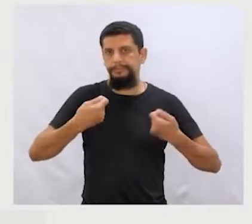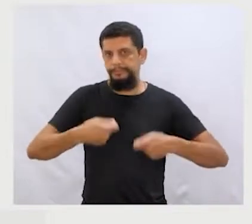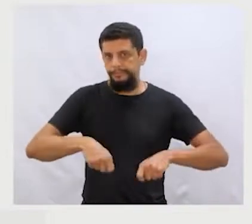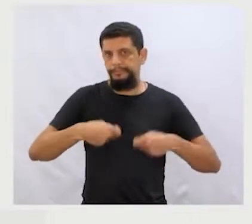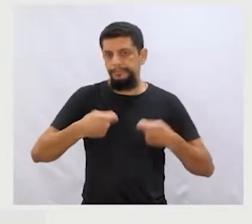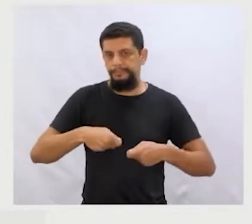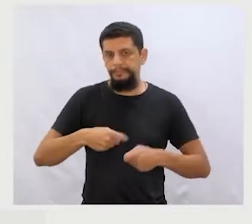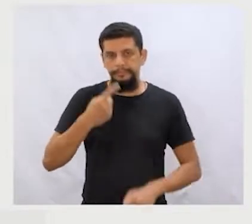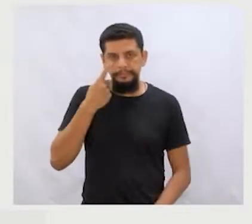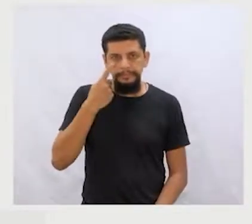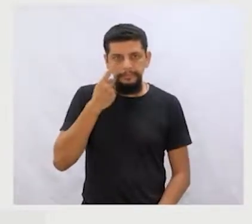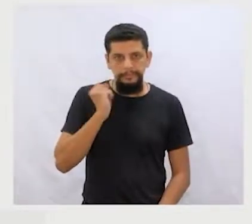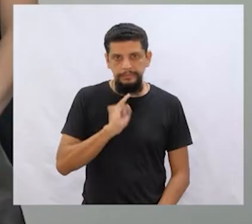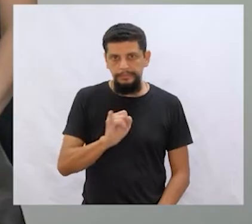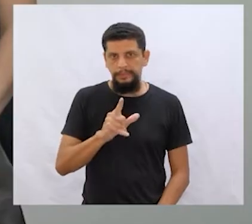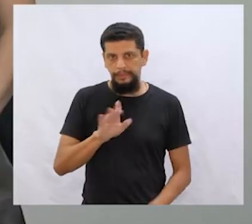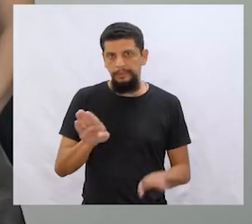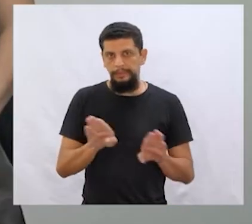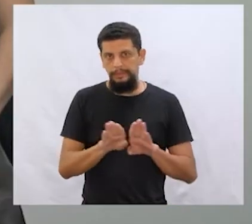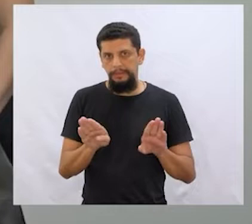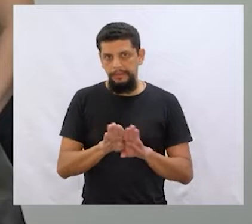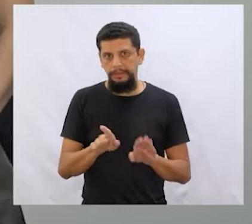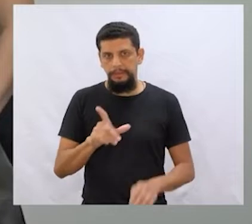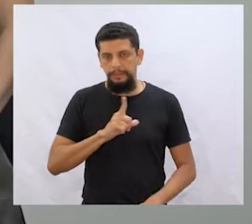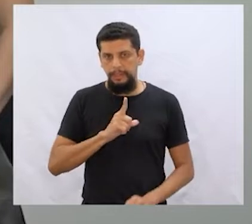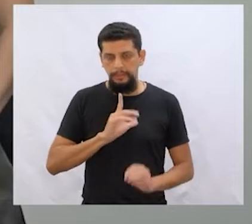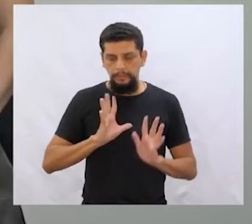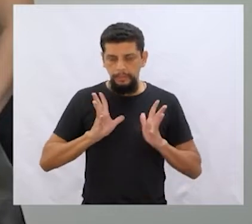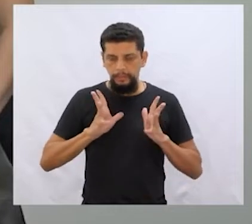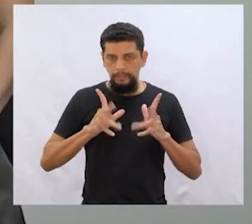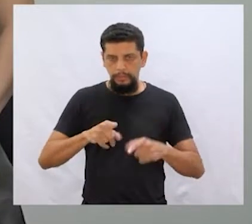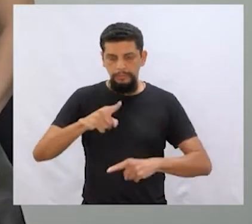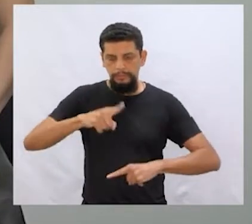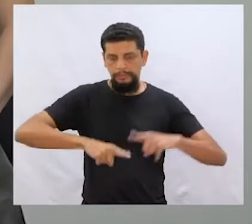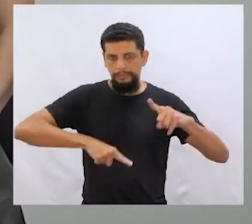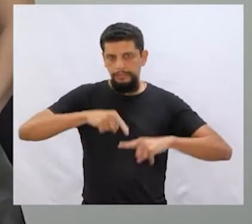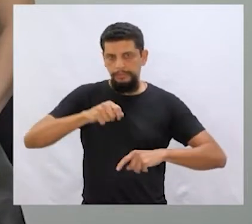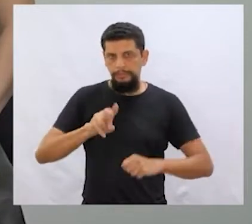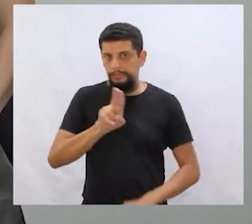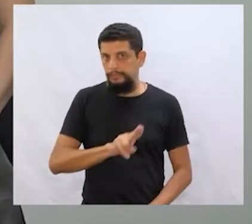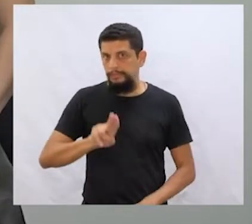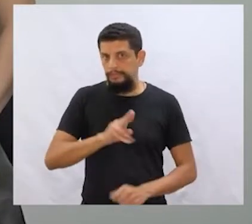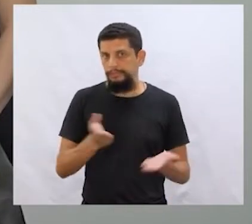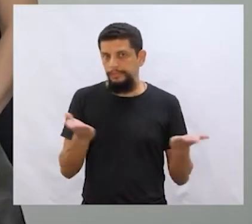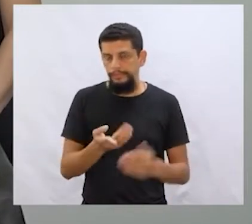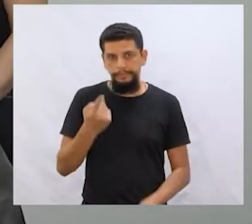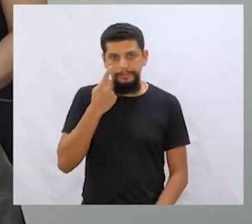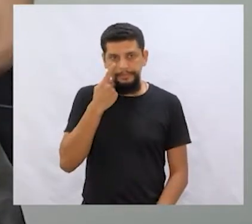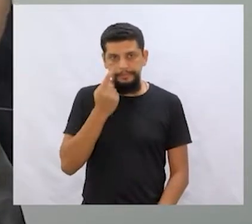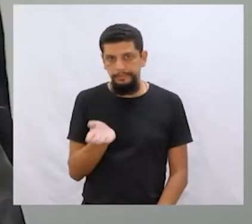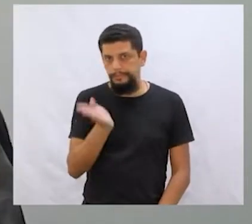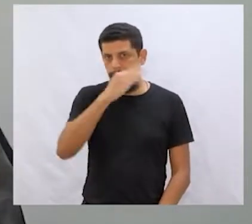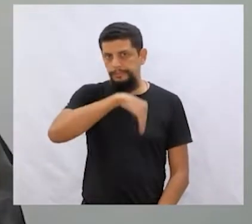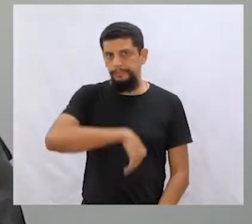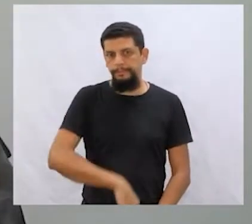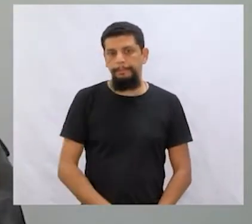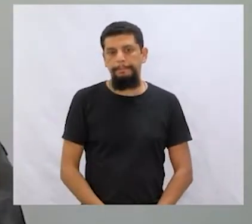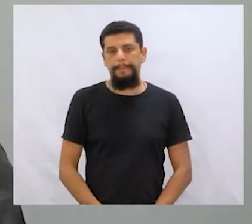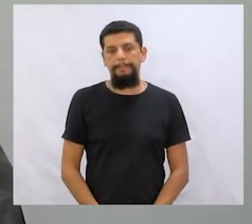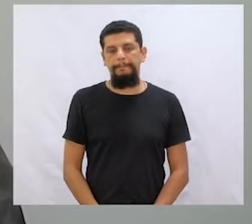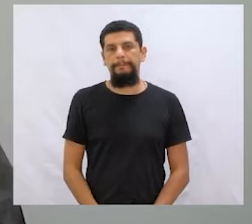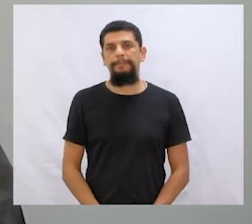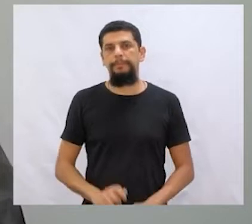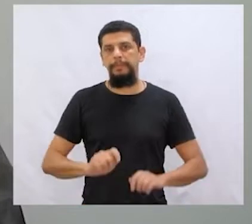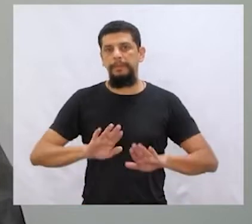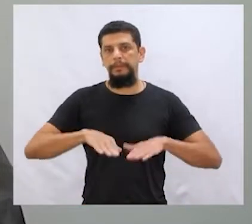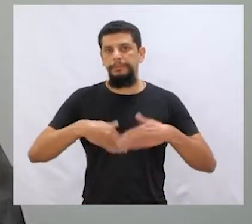precisar. Verifiquem se vocês também estão com todos os materiais que nós vamos usar hoje. Vamos ver? Vamos.